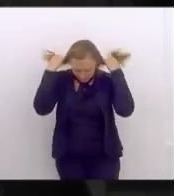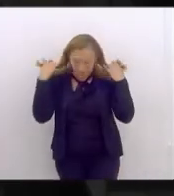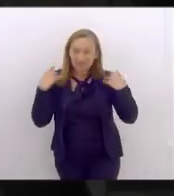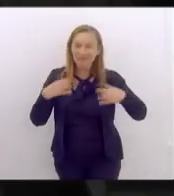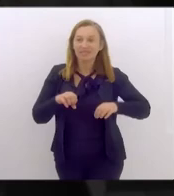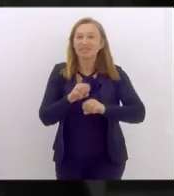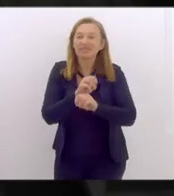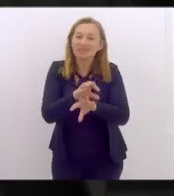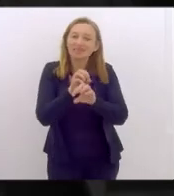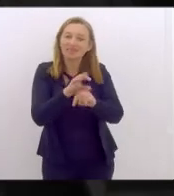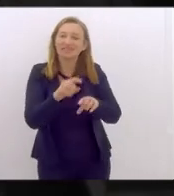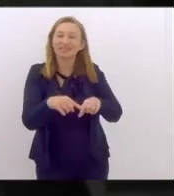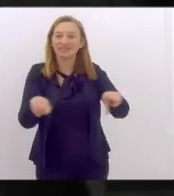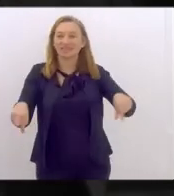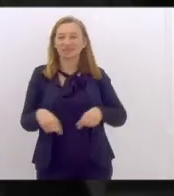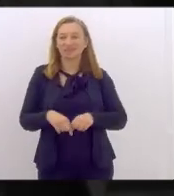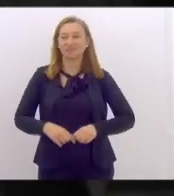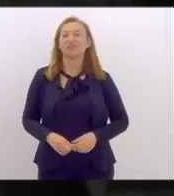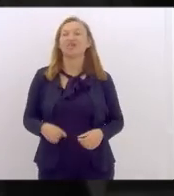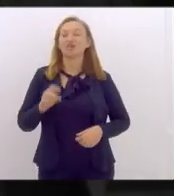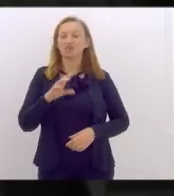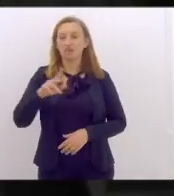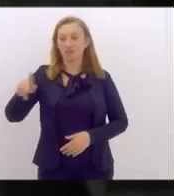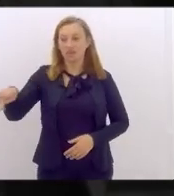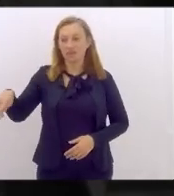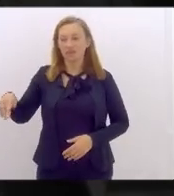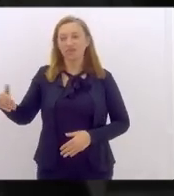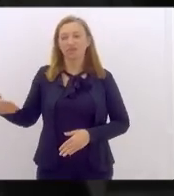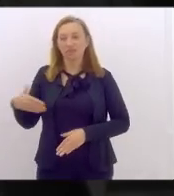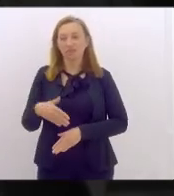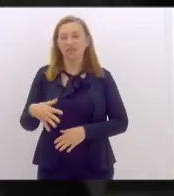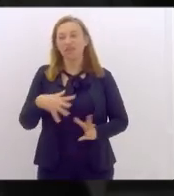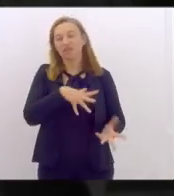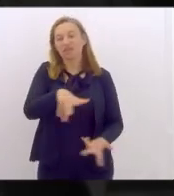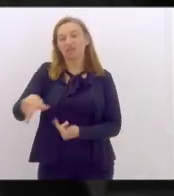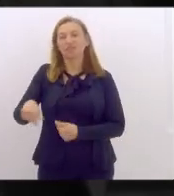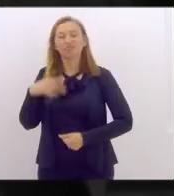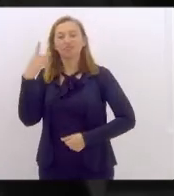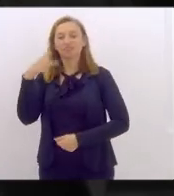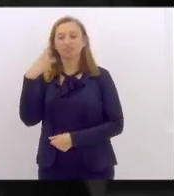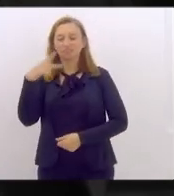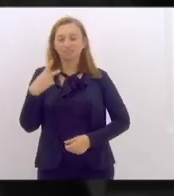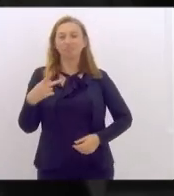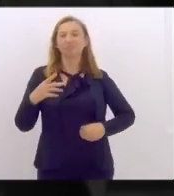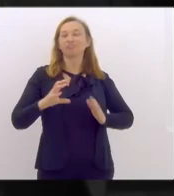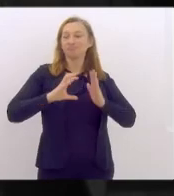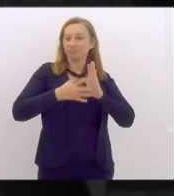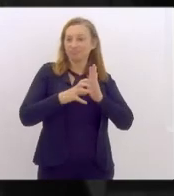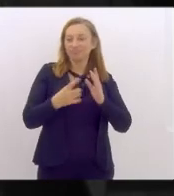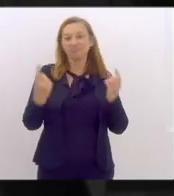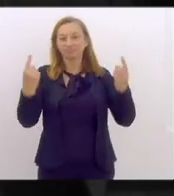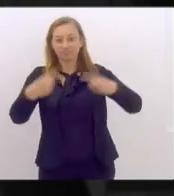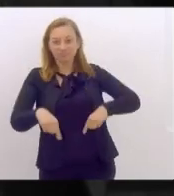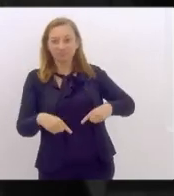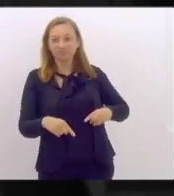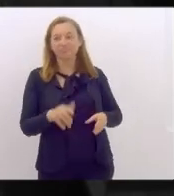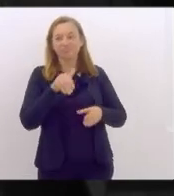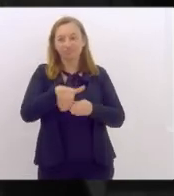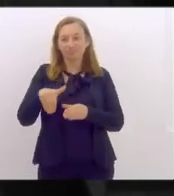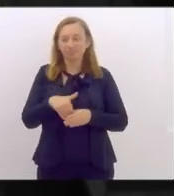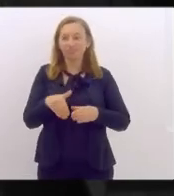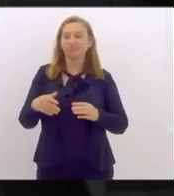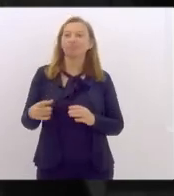que dá aula gosta de estar na sala de aula enfim só vim para esse mundo da política da política partidária da disputa eleitoral sobre tudo